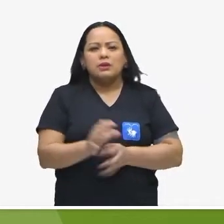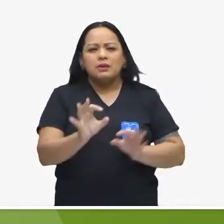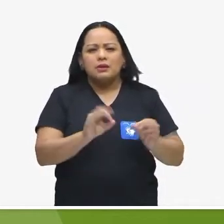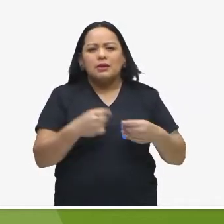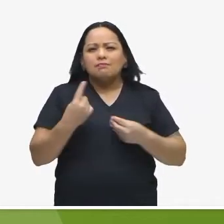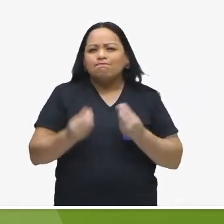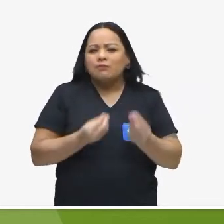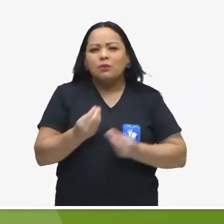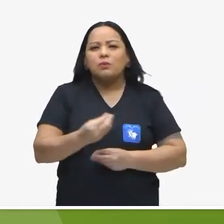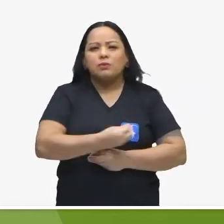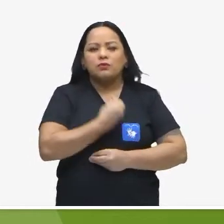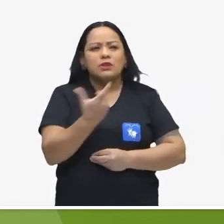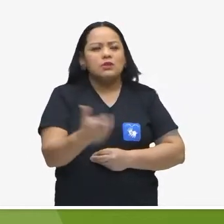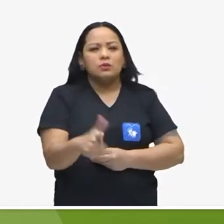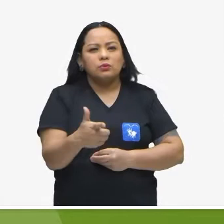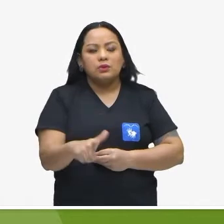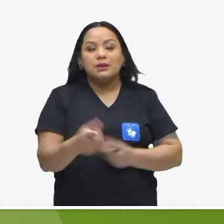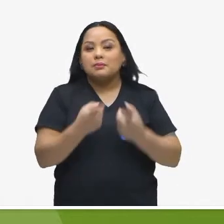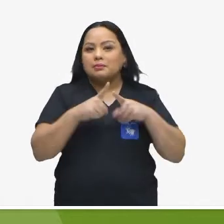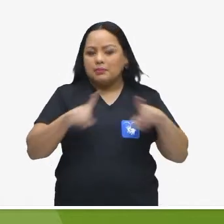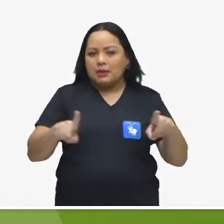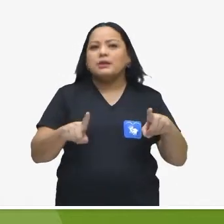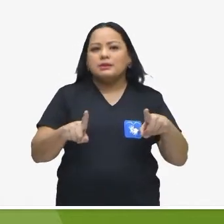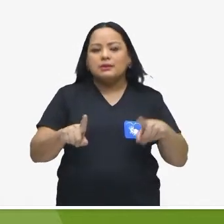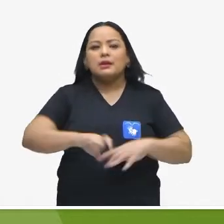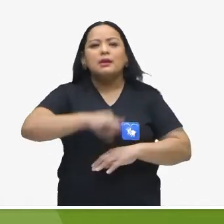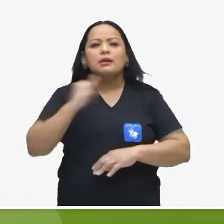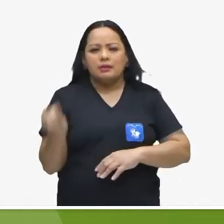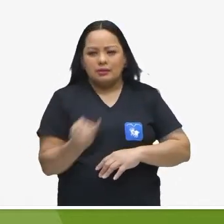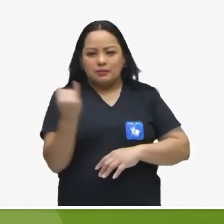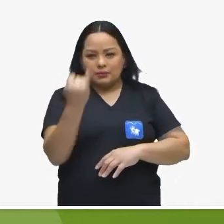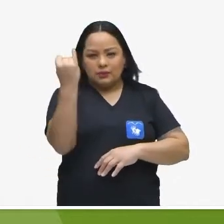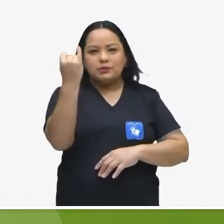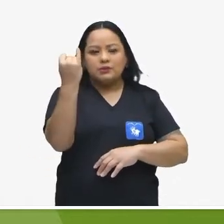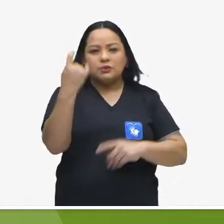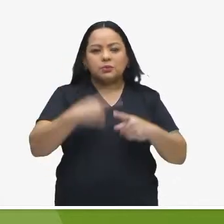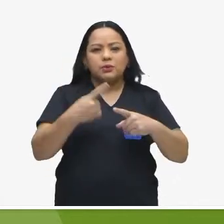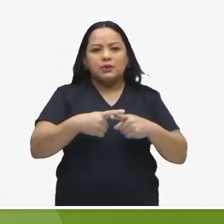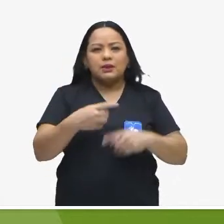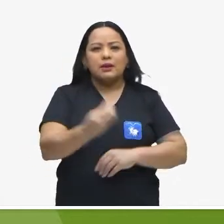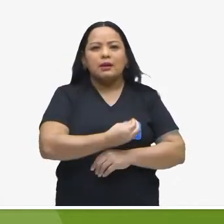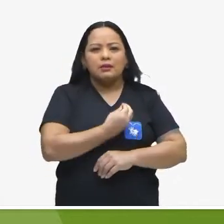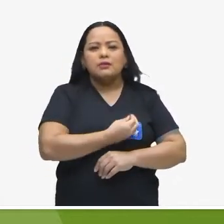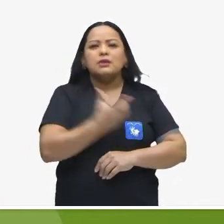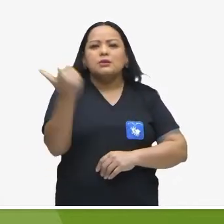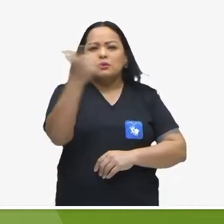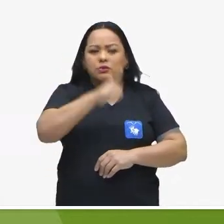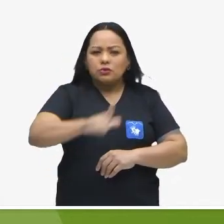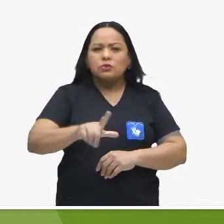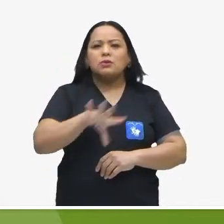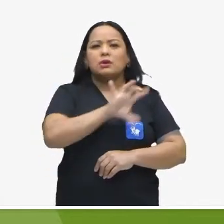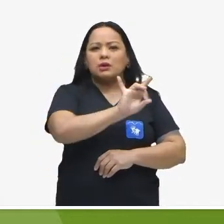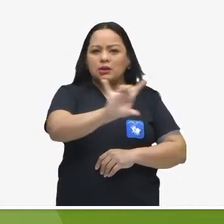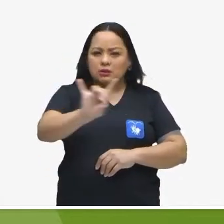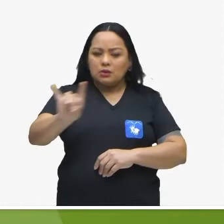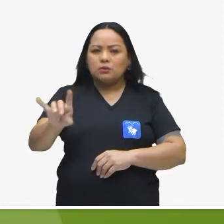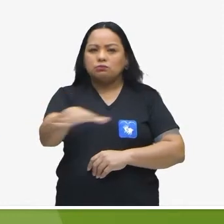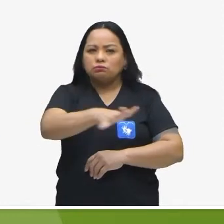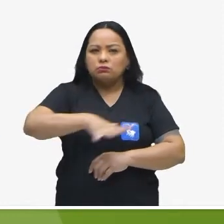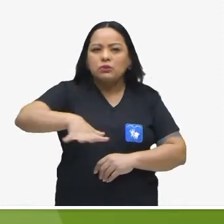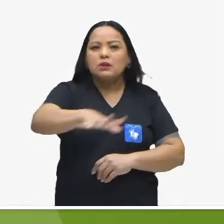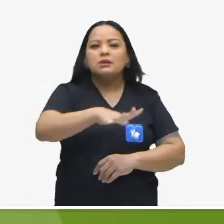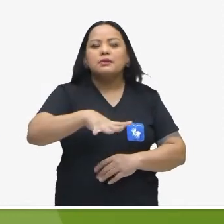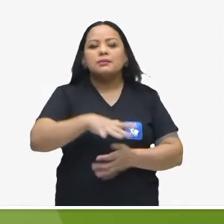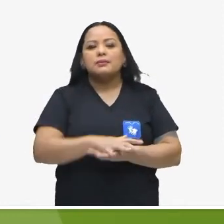eles não tenham vida, eles são fundamentais para que os seres vivos possam sobreviver no ambiente.